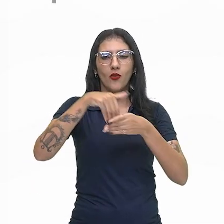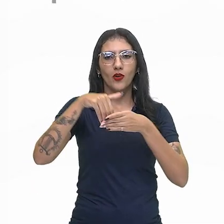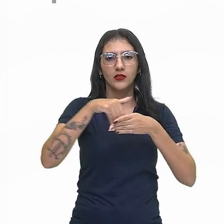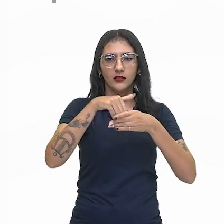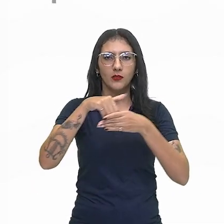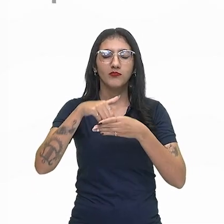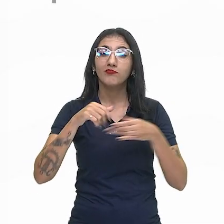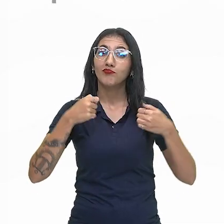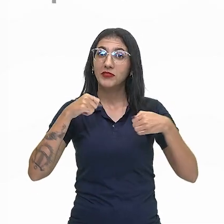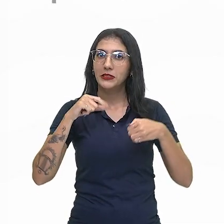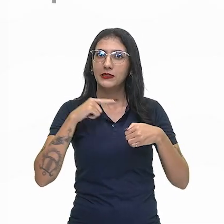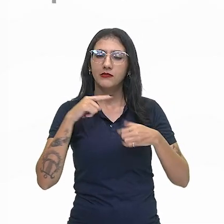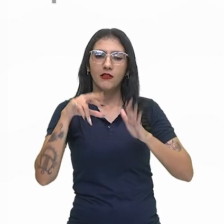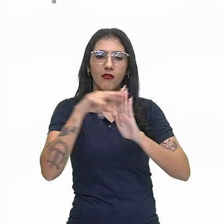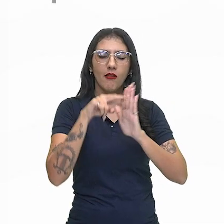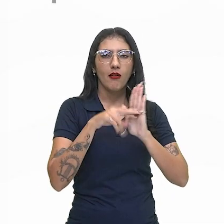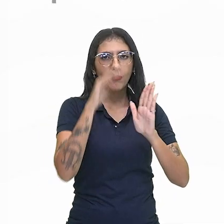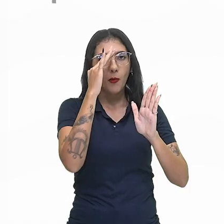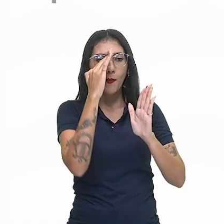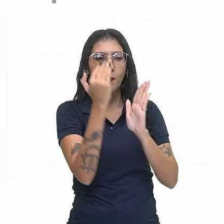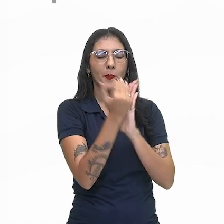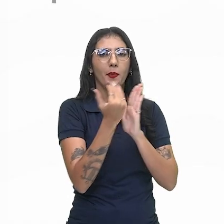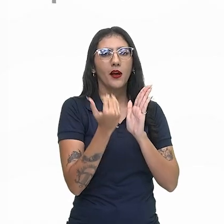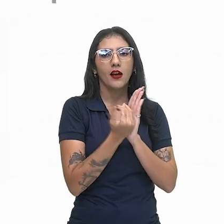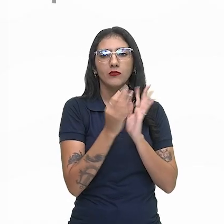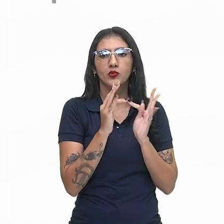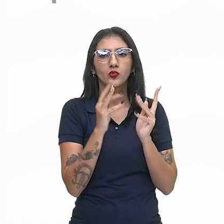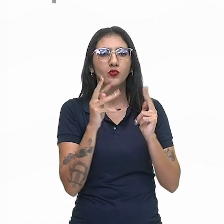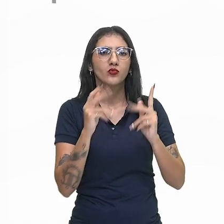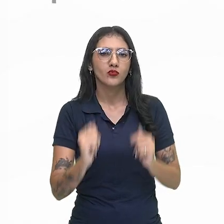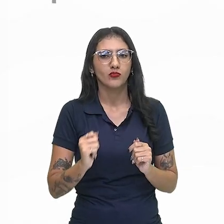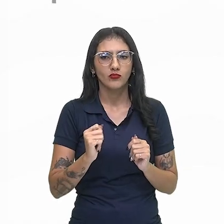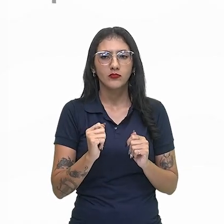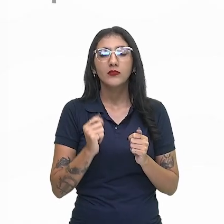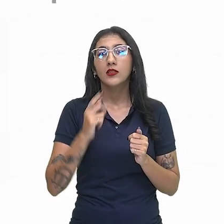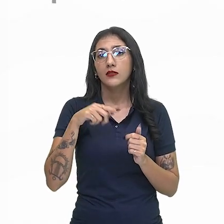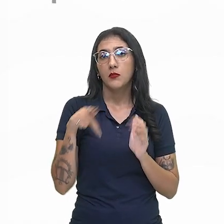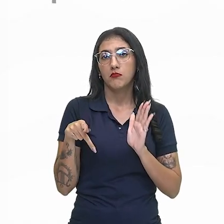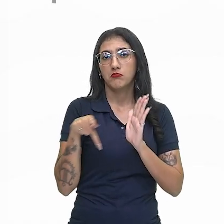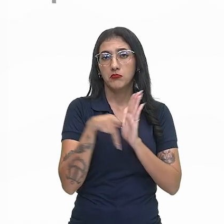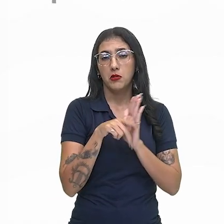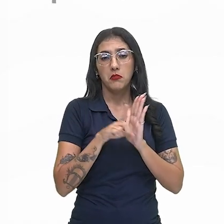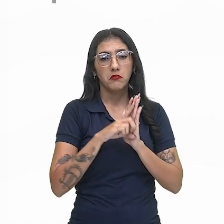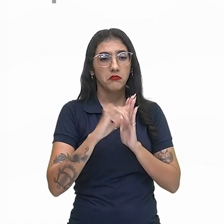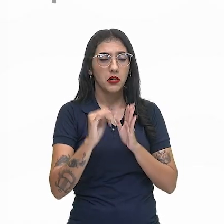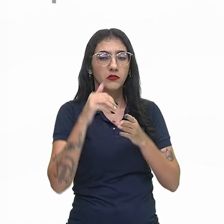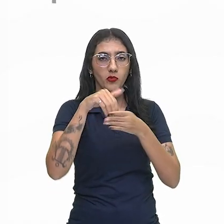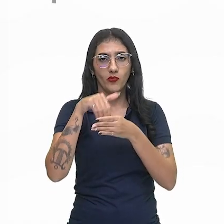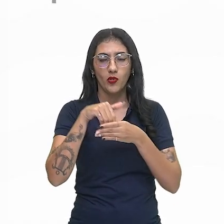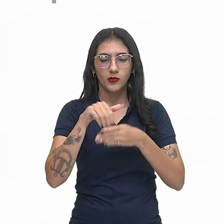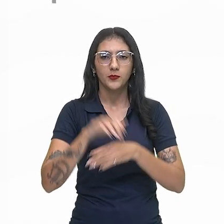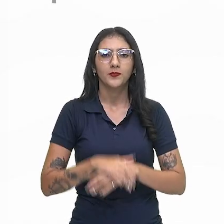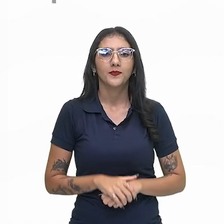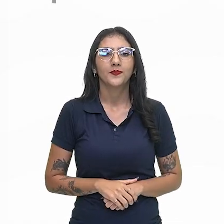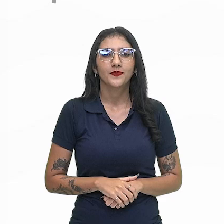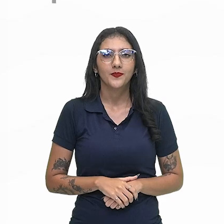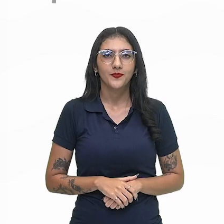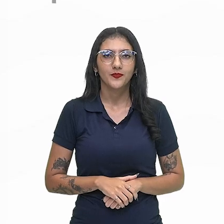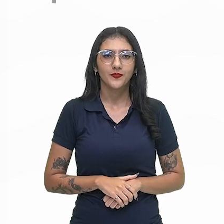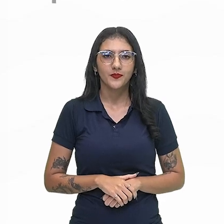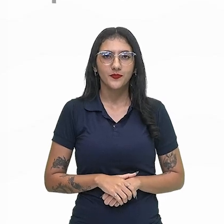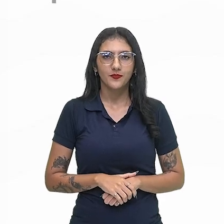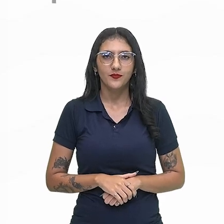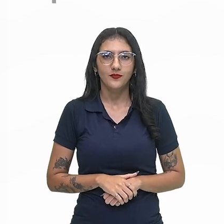tem regras específicas, que é o sistema eleitoral. Mas temos aí